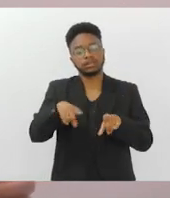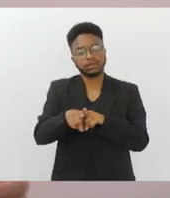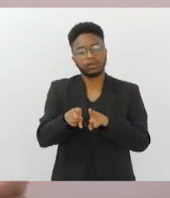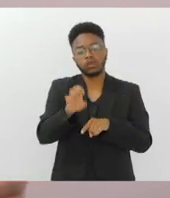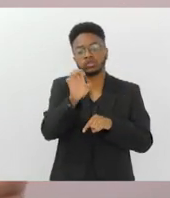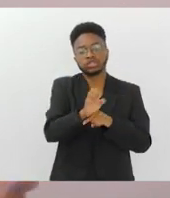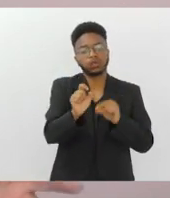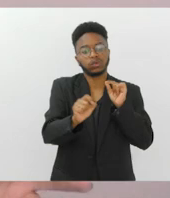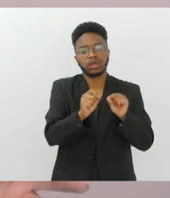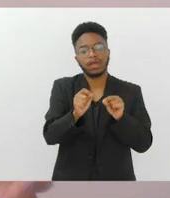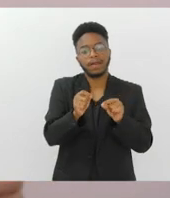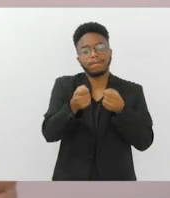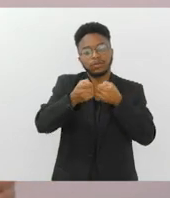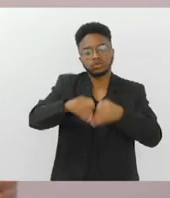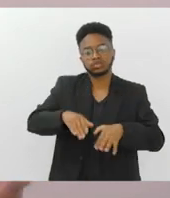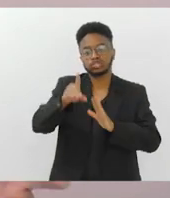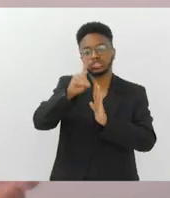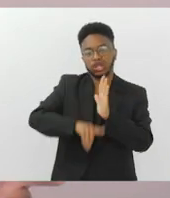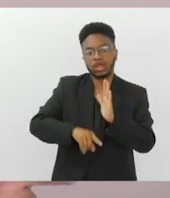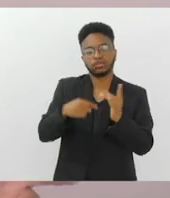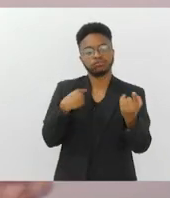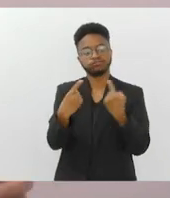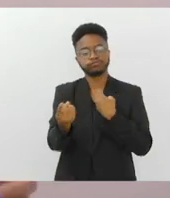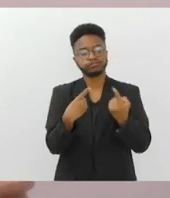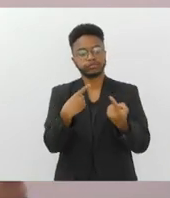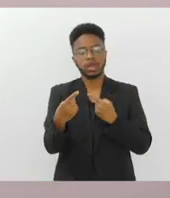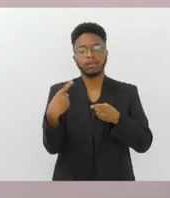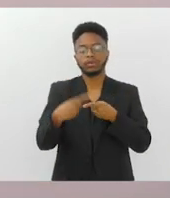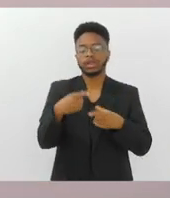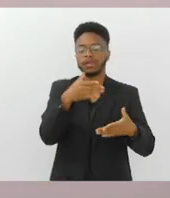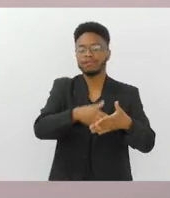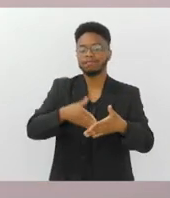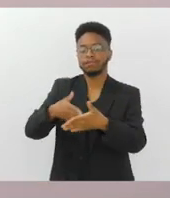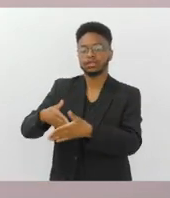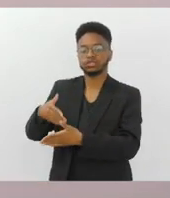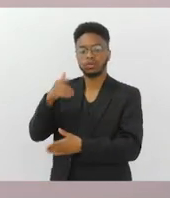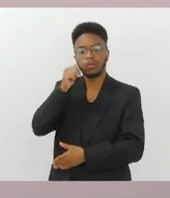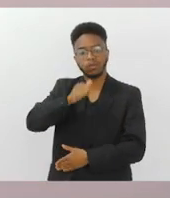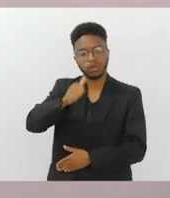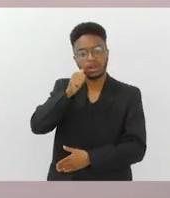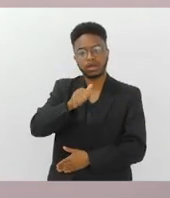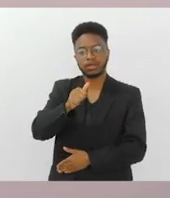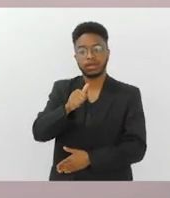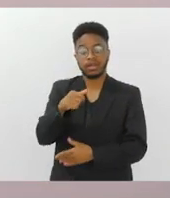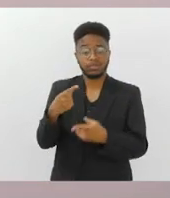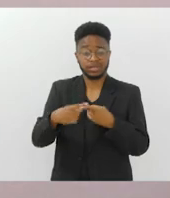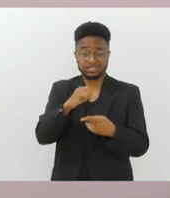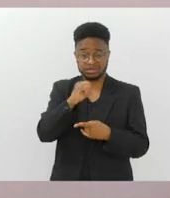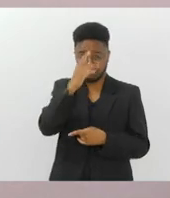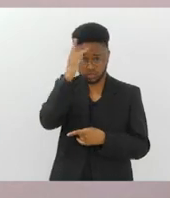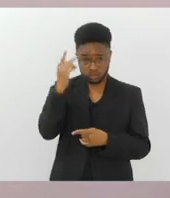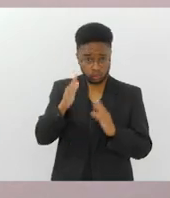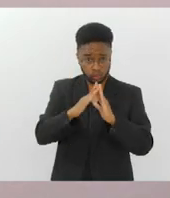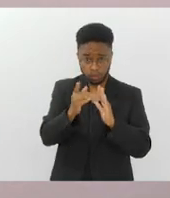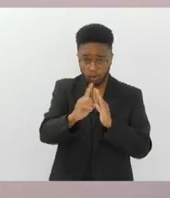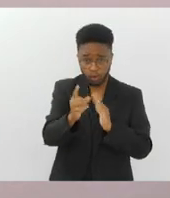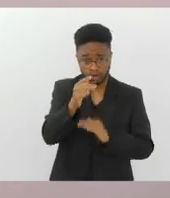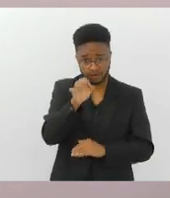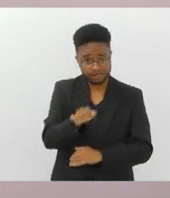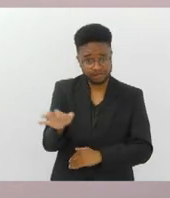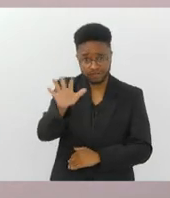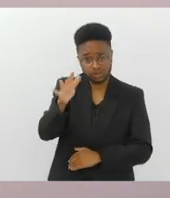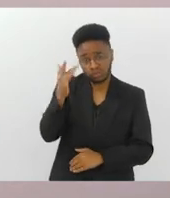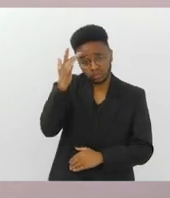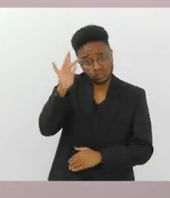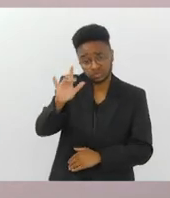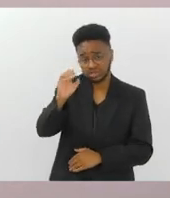seu próprio direito de ir e vir, impedindo que essa mulher tenha aí acesso. Porque quem não mora na favela não vai ter